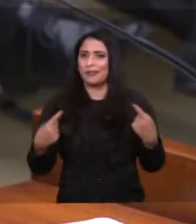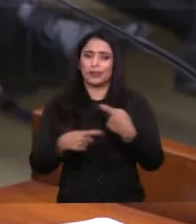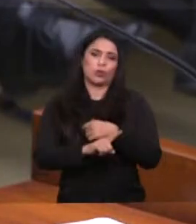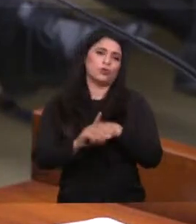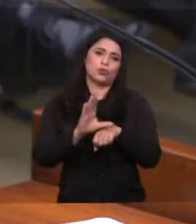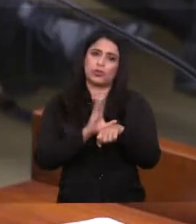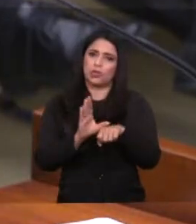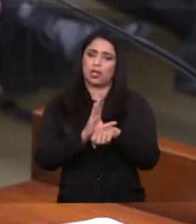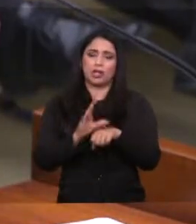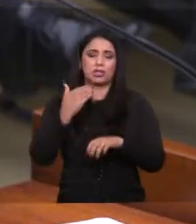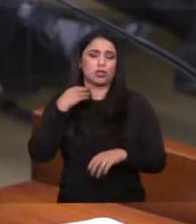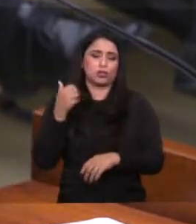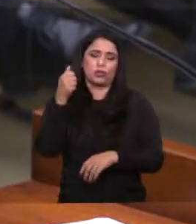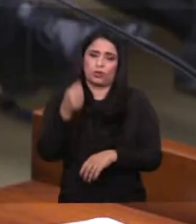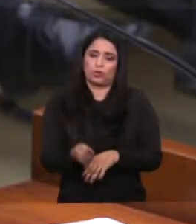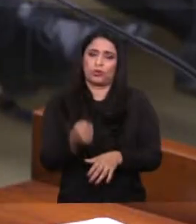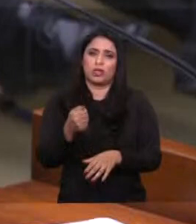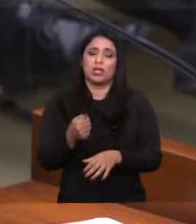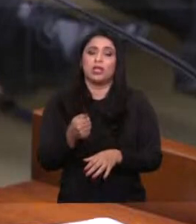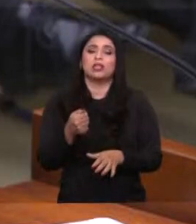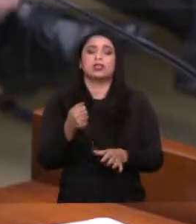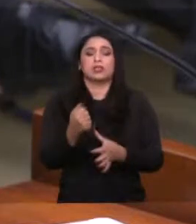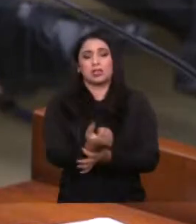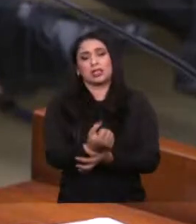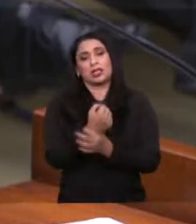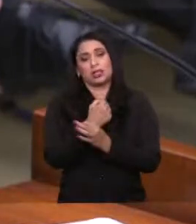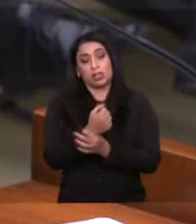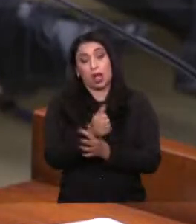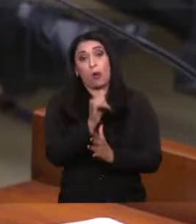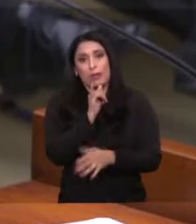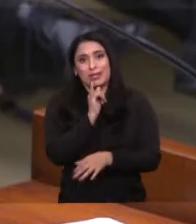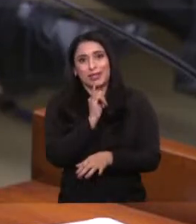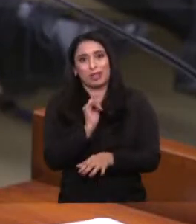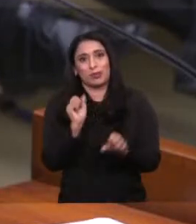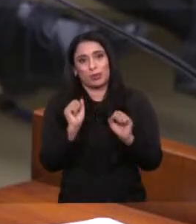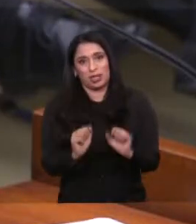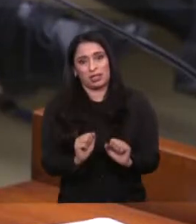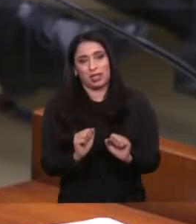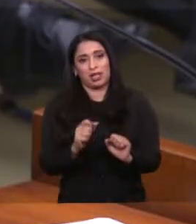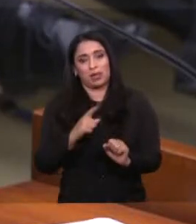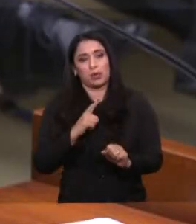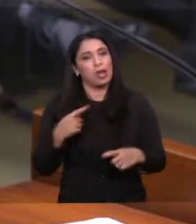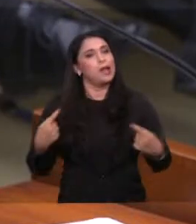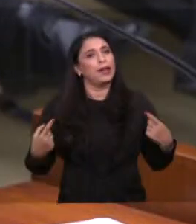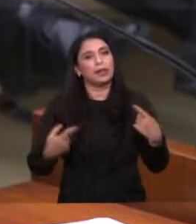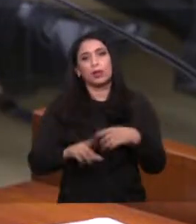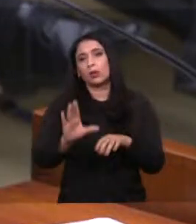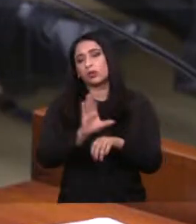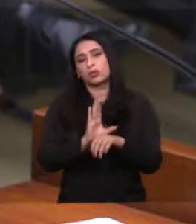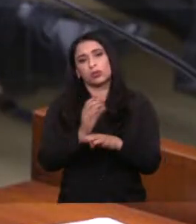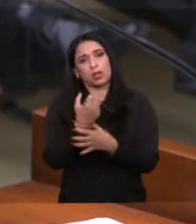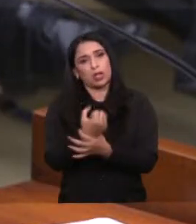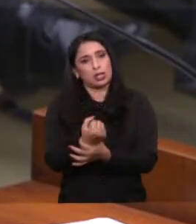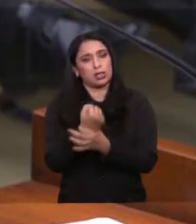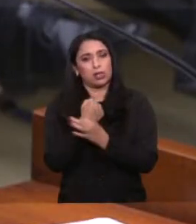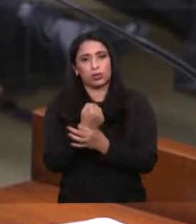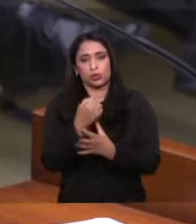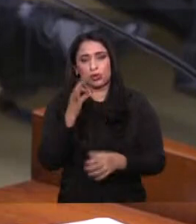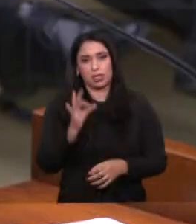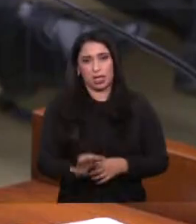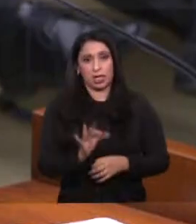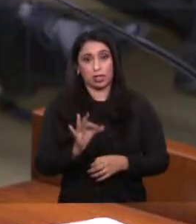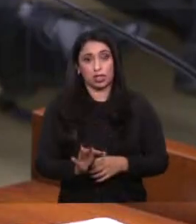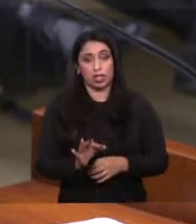juiz das garantias. O exemplo, data vênia, favorece o reconhecimento da inconstitucionalidade do juiz das garantias, porque